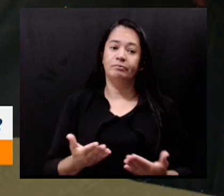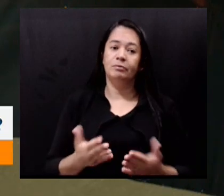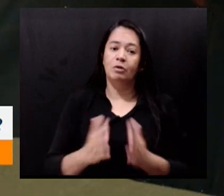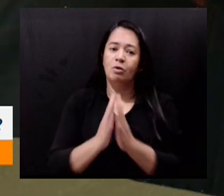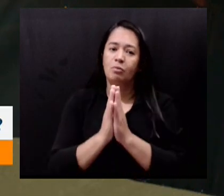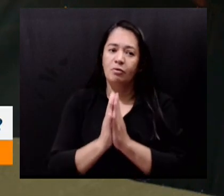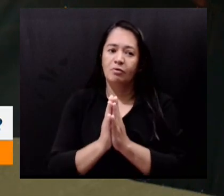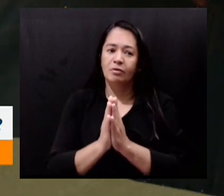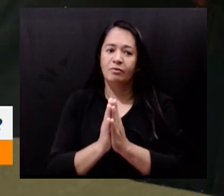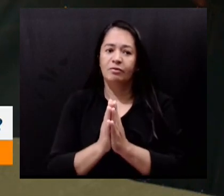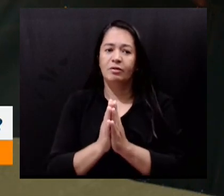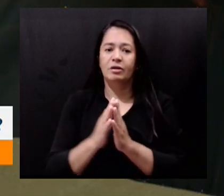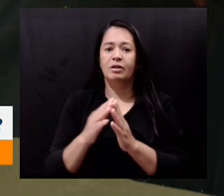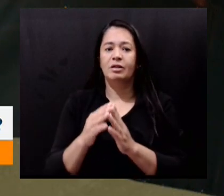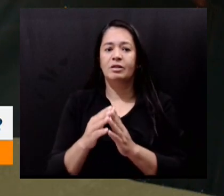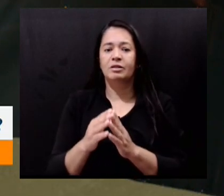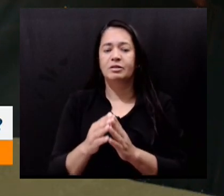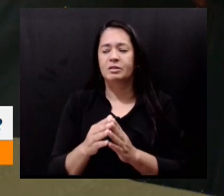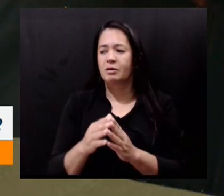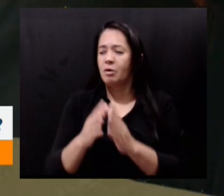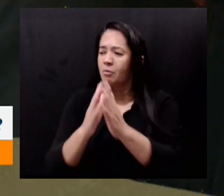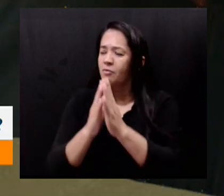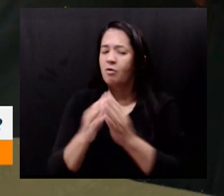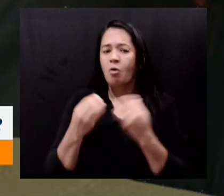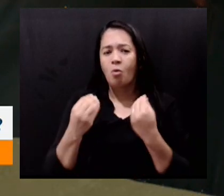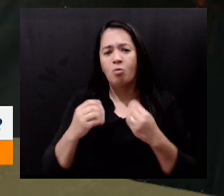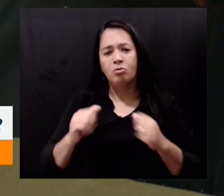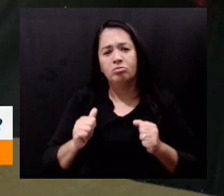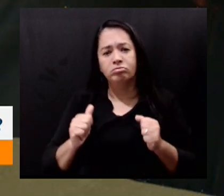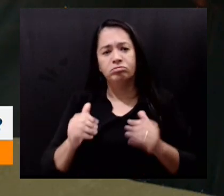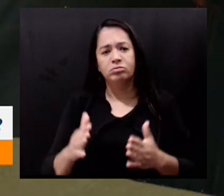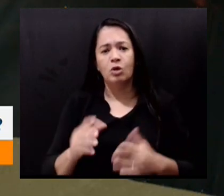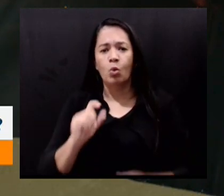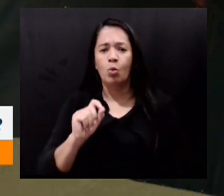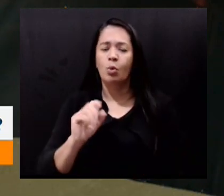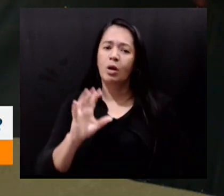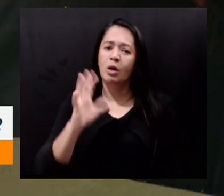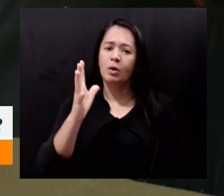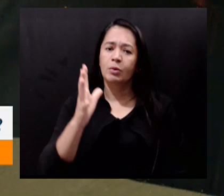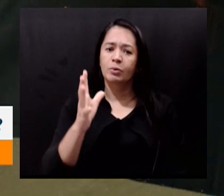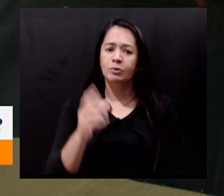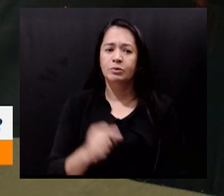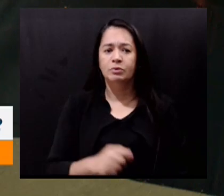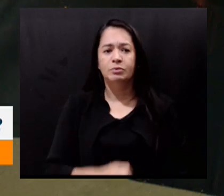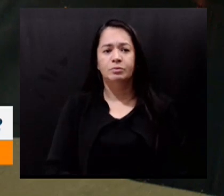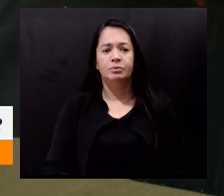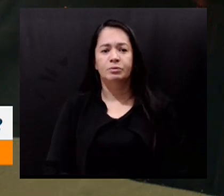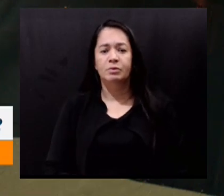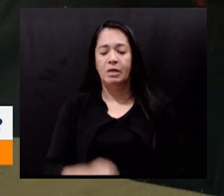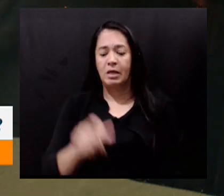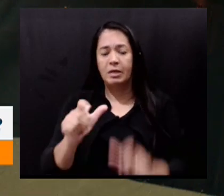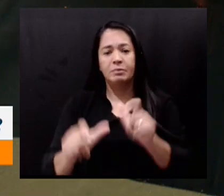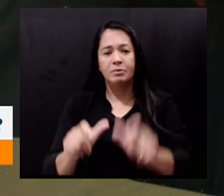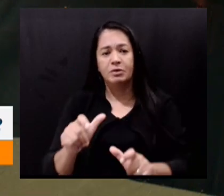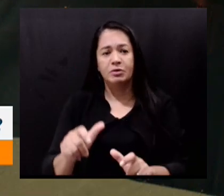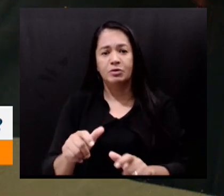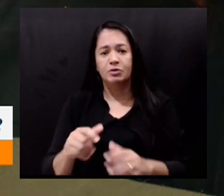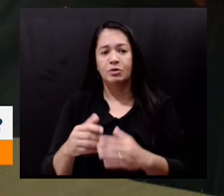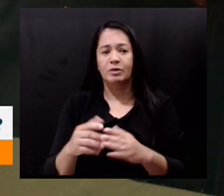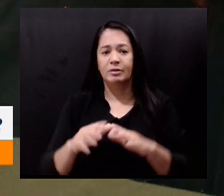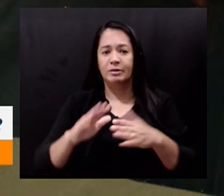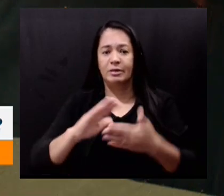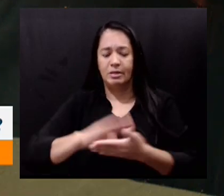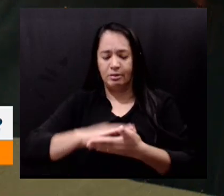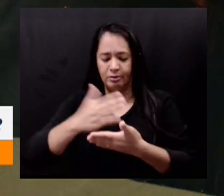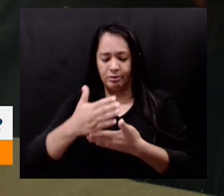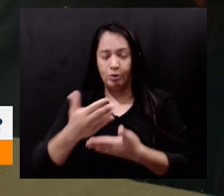o peso das ações. O que que acontece, Fabiana, com as pessoas que estão do outro lado da tela e que